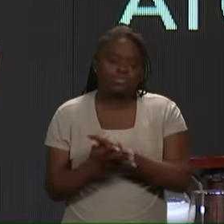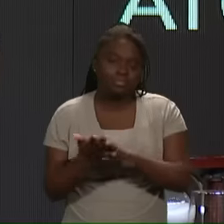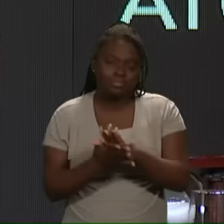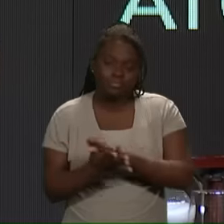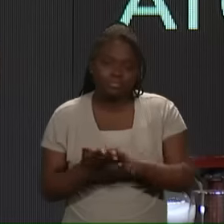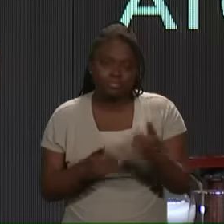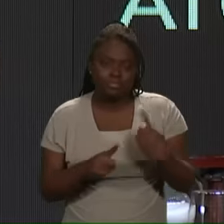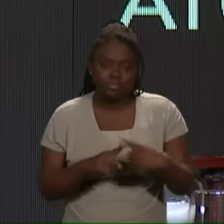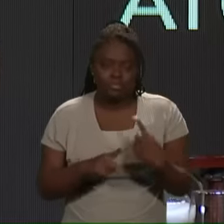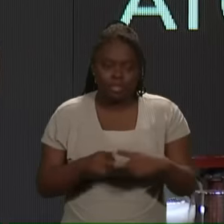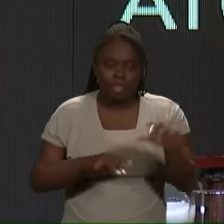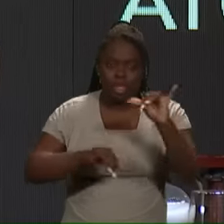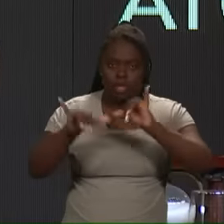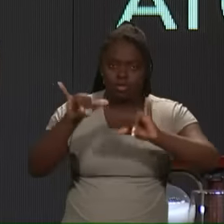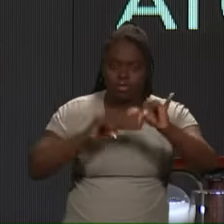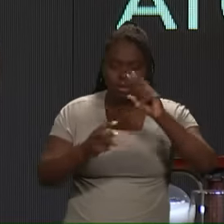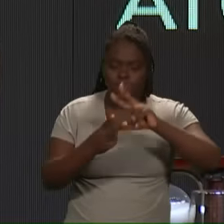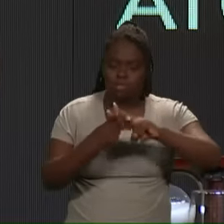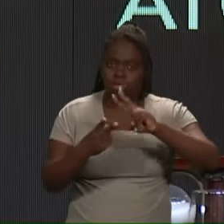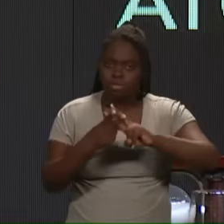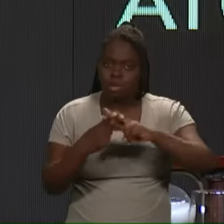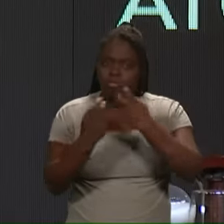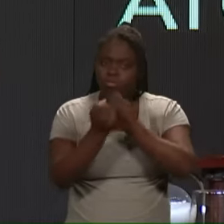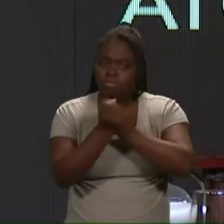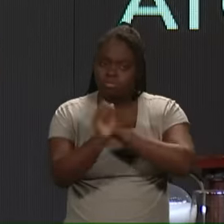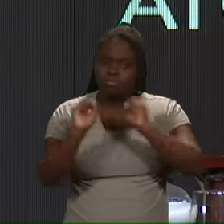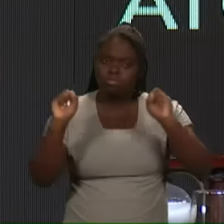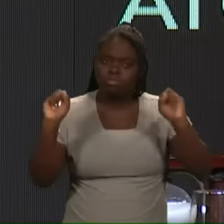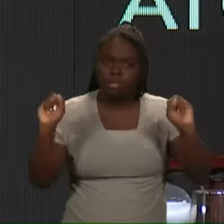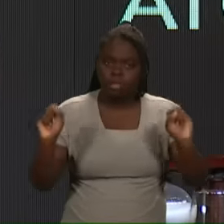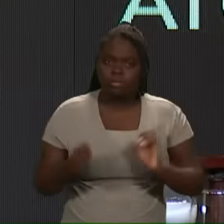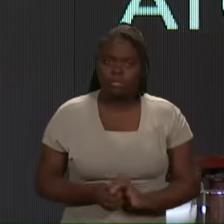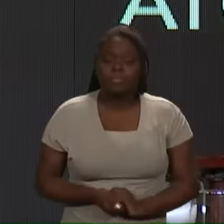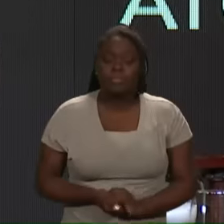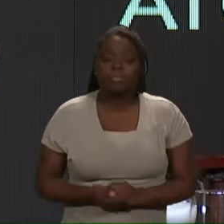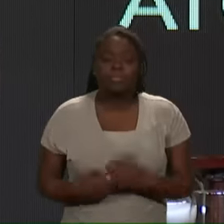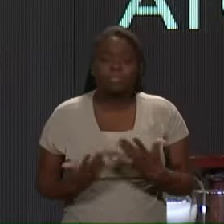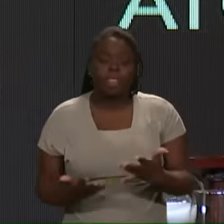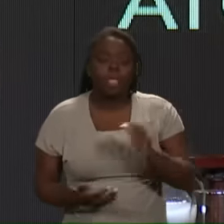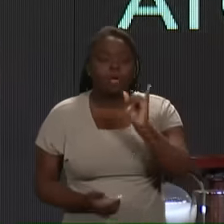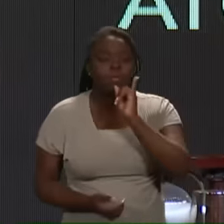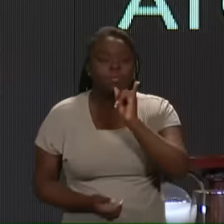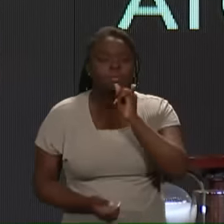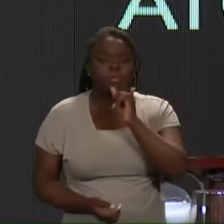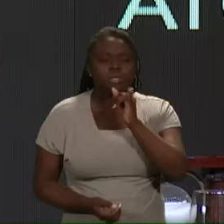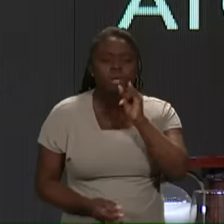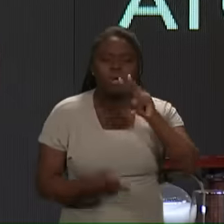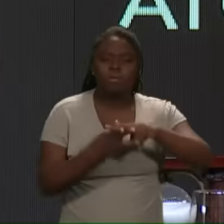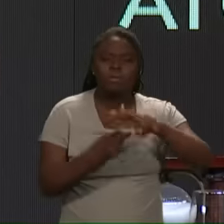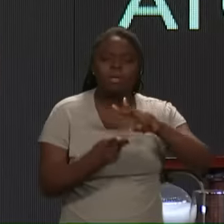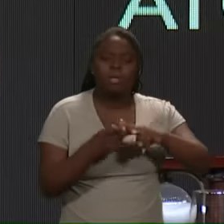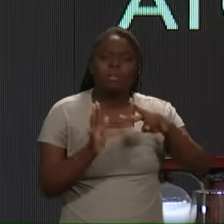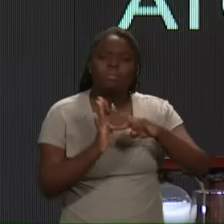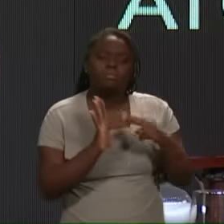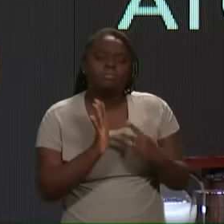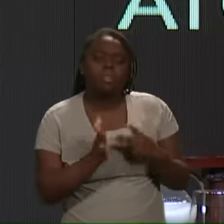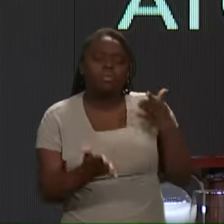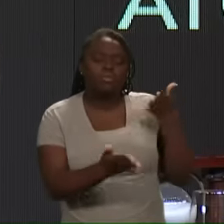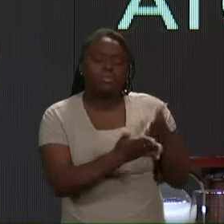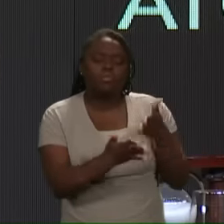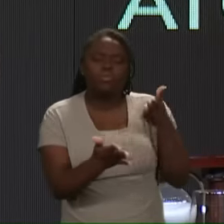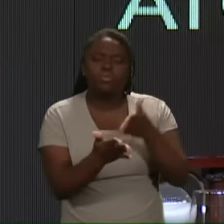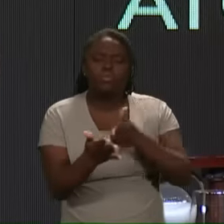quebra o jugo. O jugo é qualquer coisa que esteja nos impedindo,